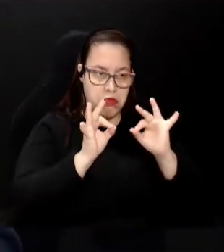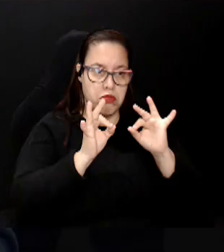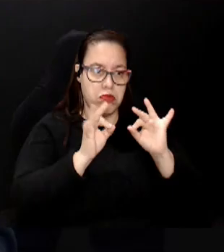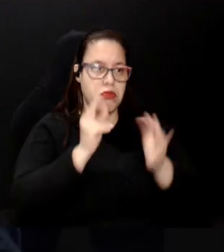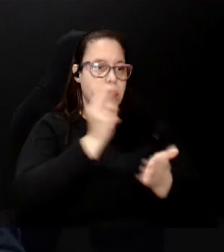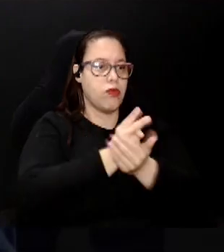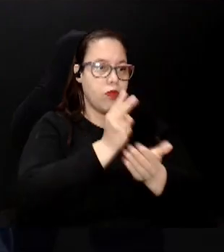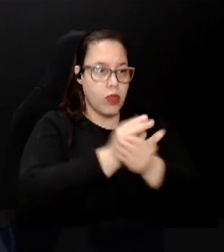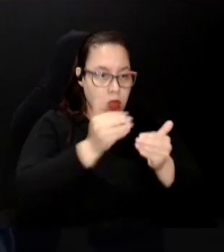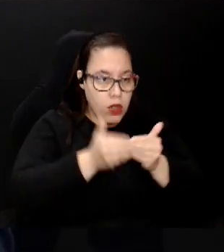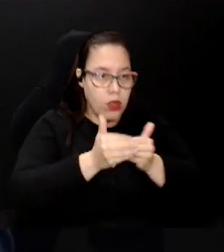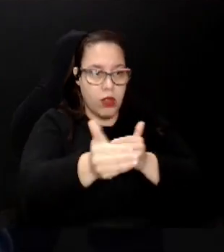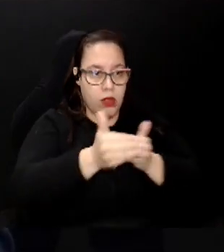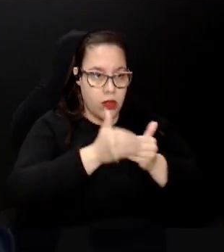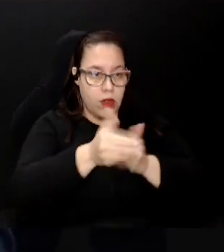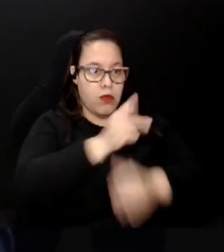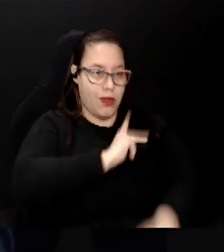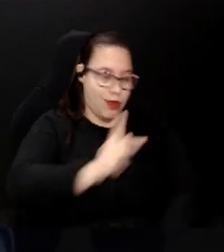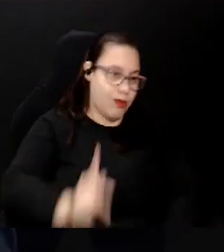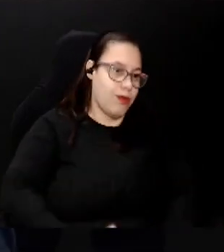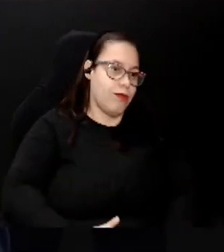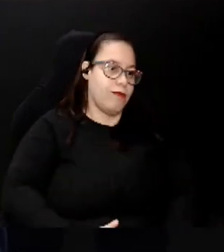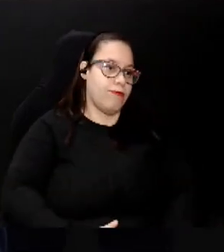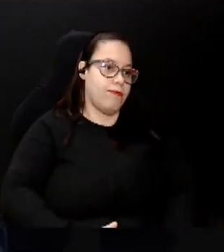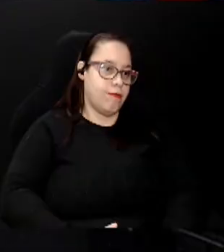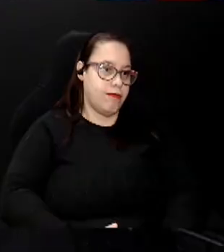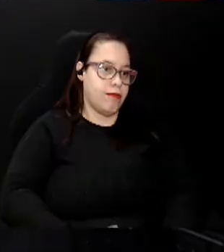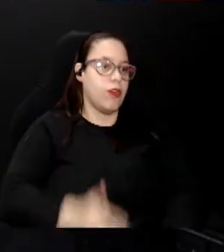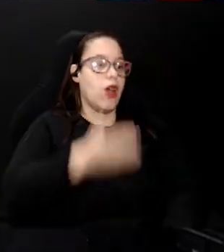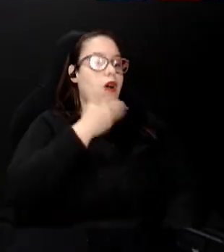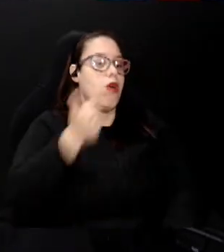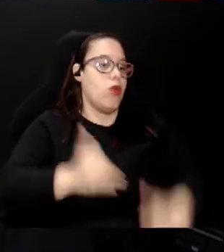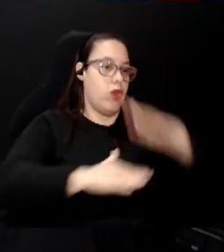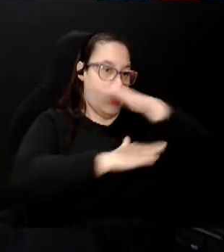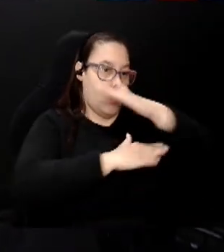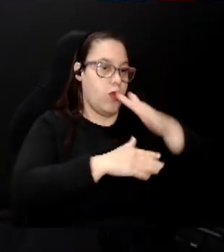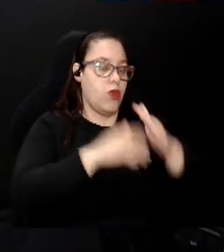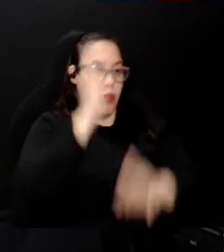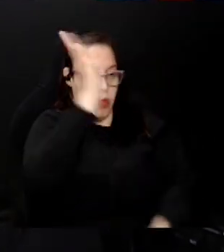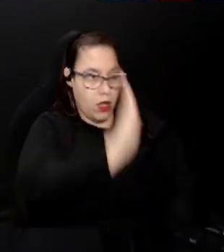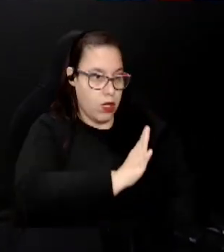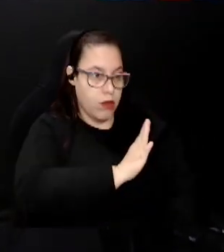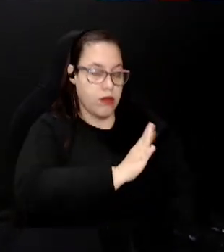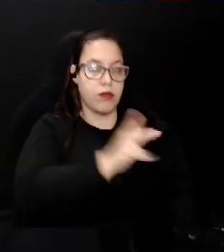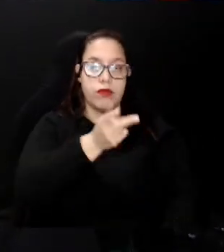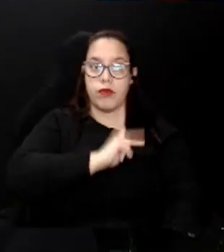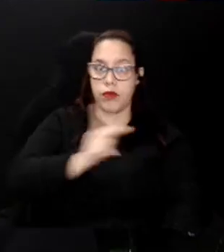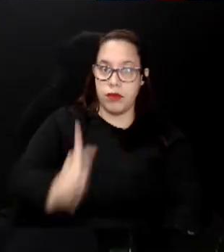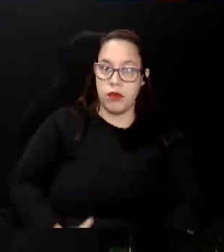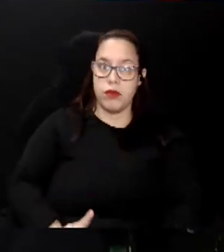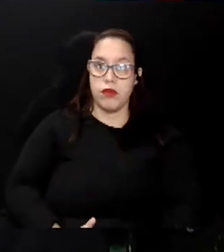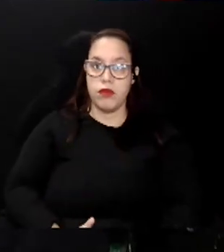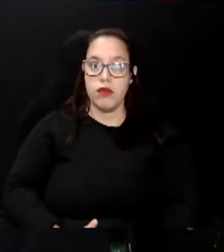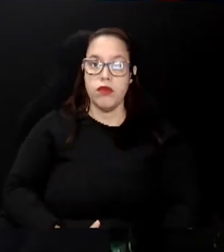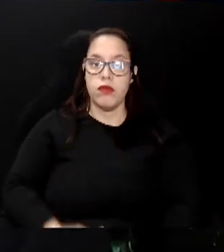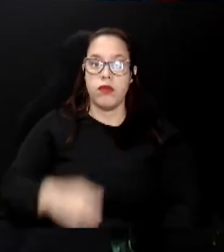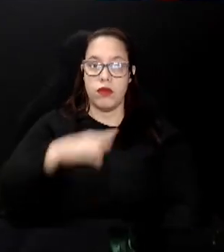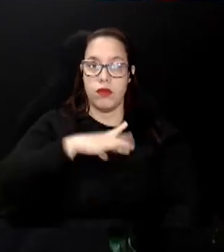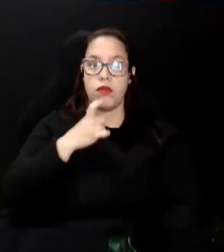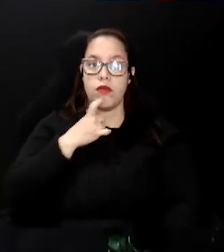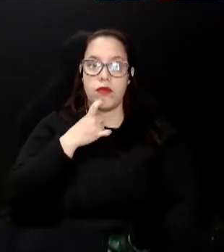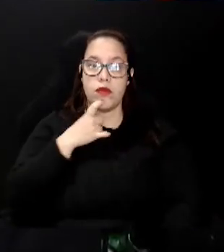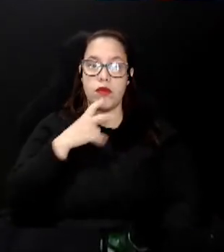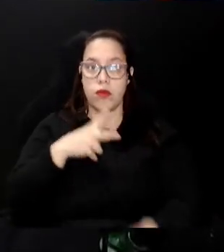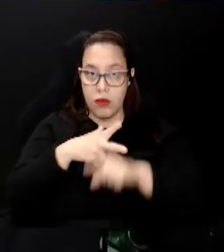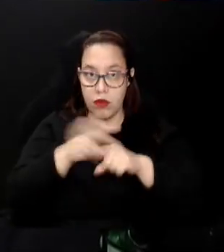diz o presidente, né? Para ser a melhor Câmara Municipal do Brasil. Para o presidente da Câmara de Campinas, a conquista reforça